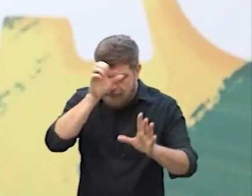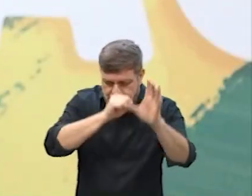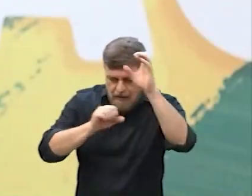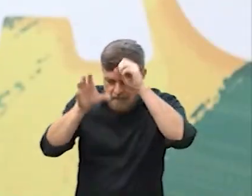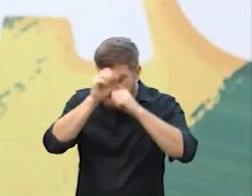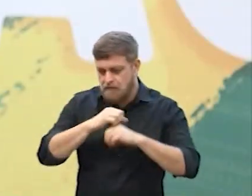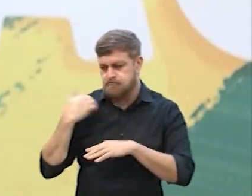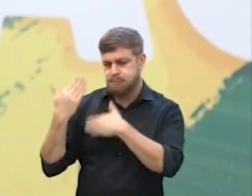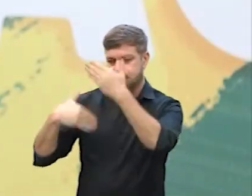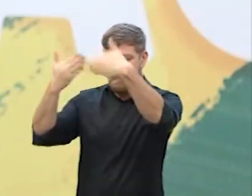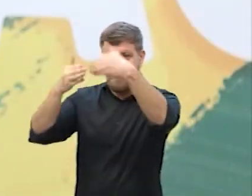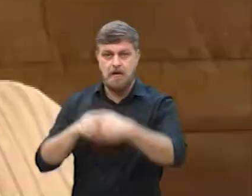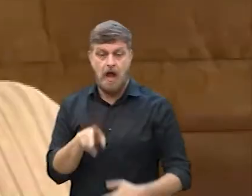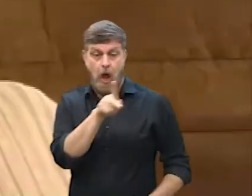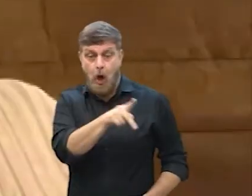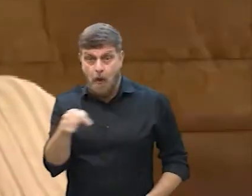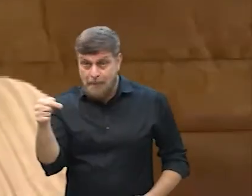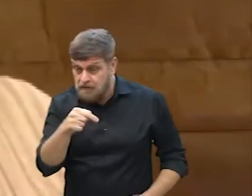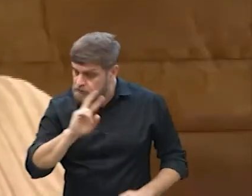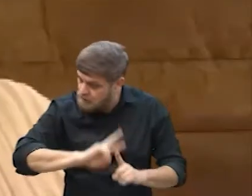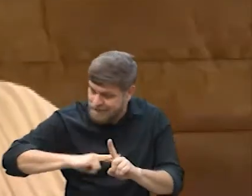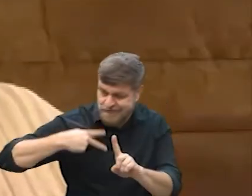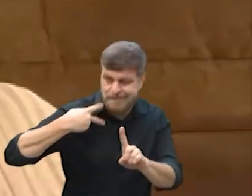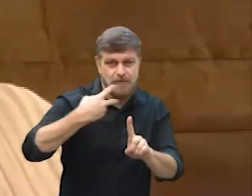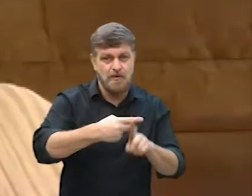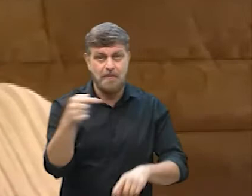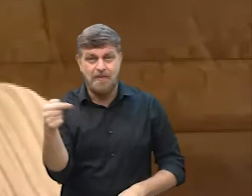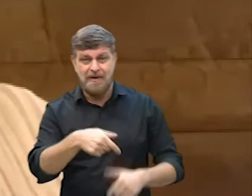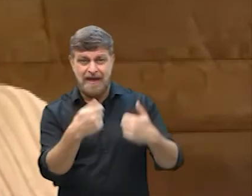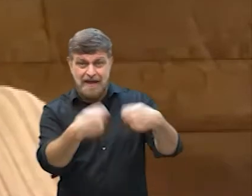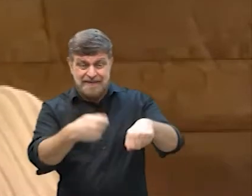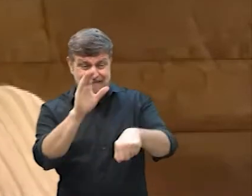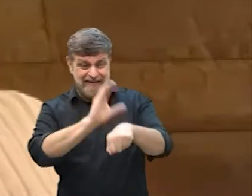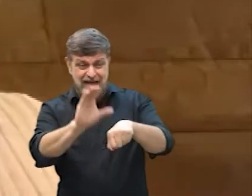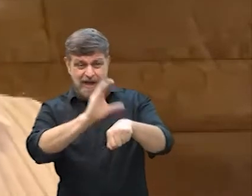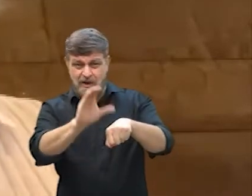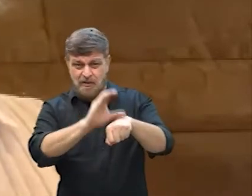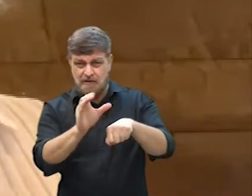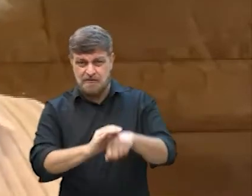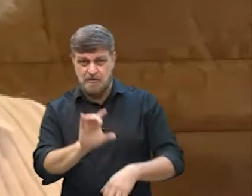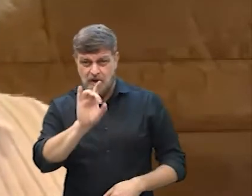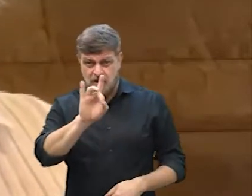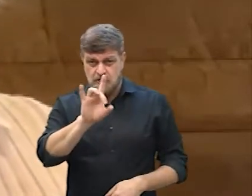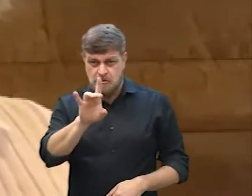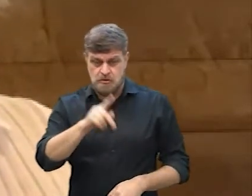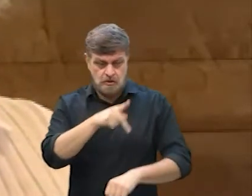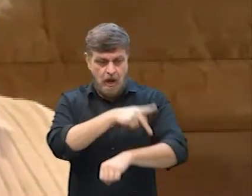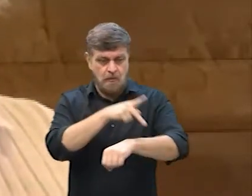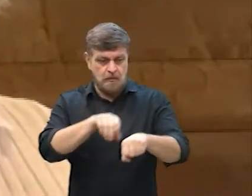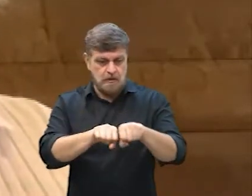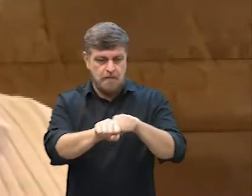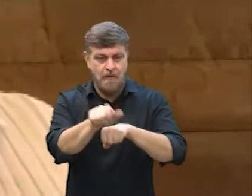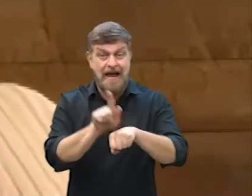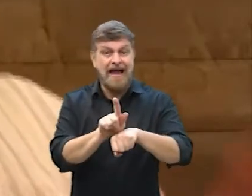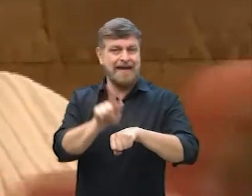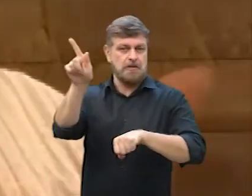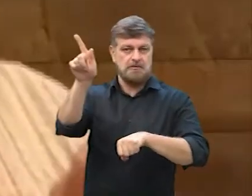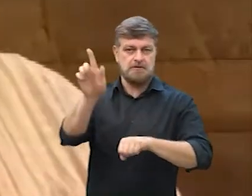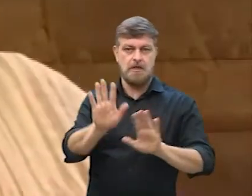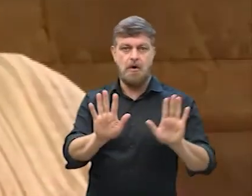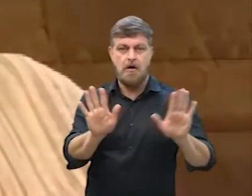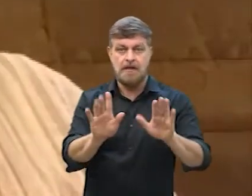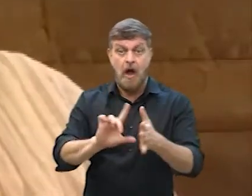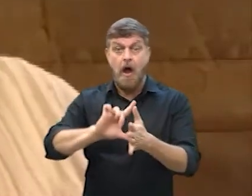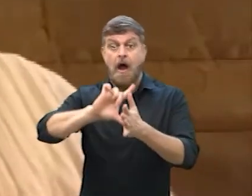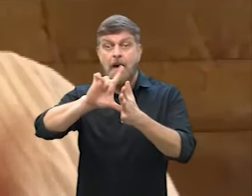etc. O professor, muito mais. Ele precisa de cursos, não só um bom curso inicial, que é o de graduação, mas um